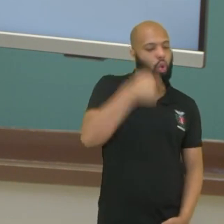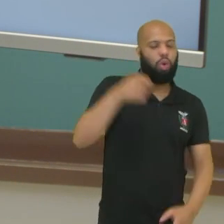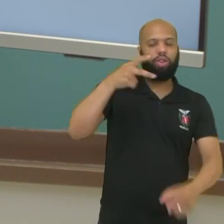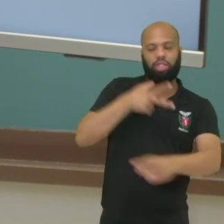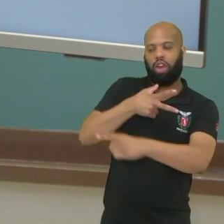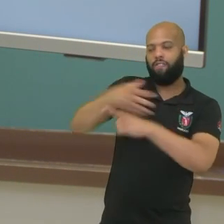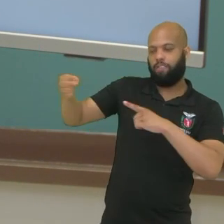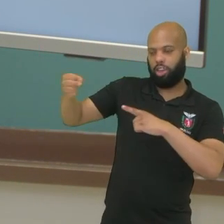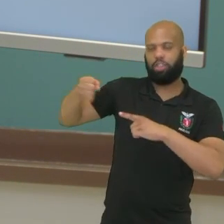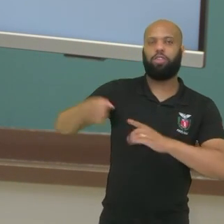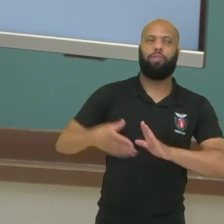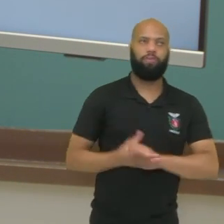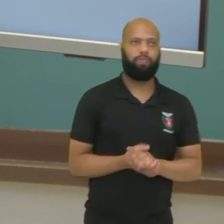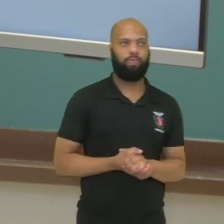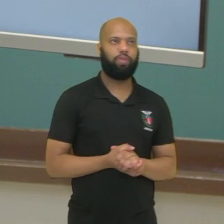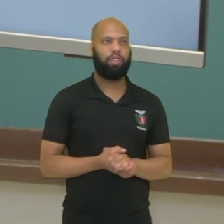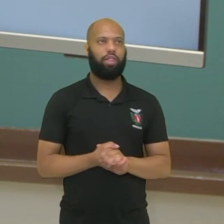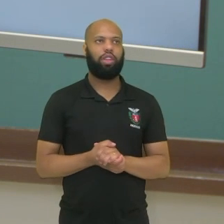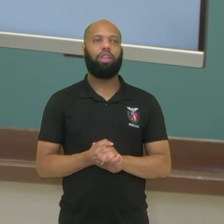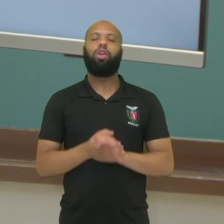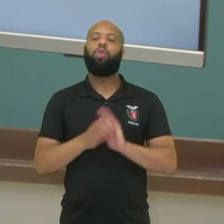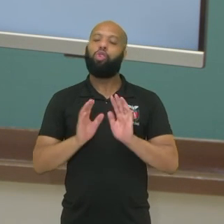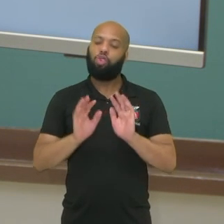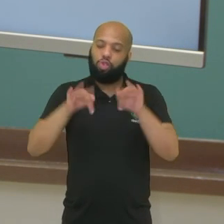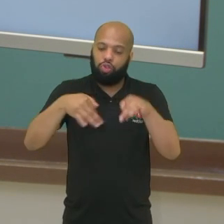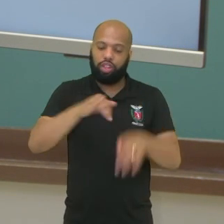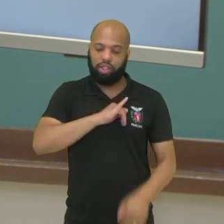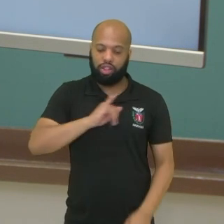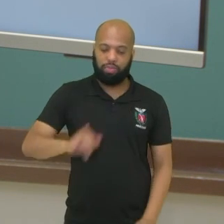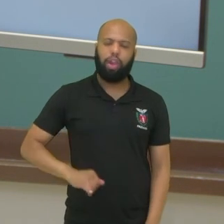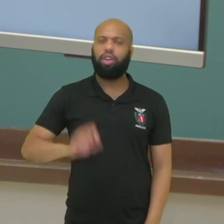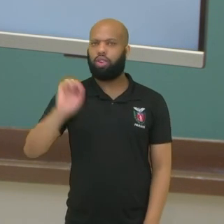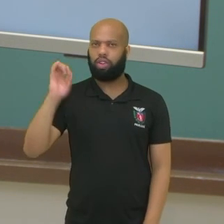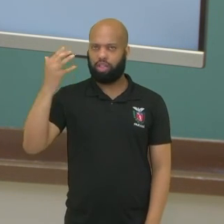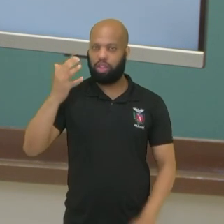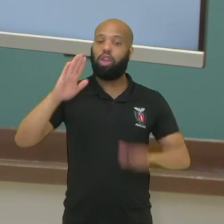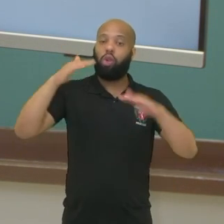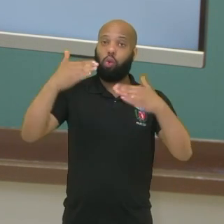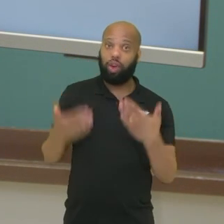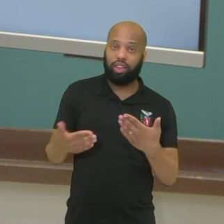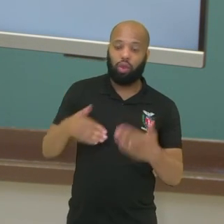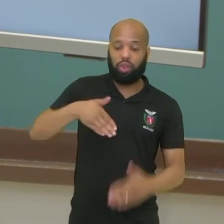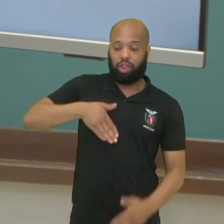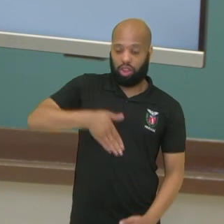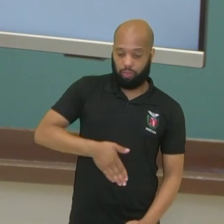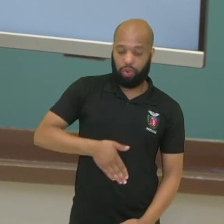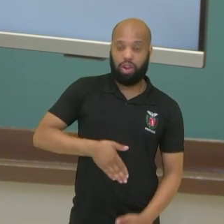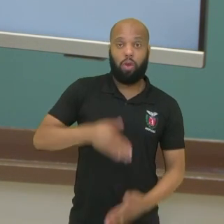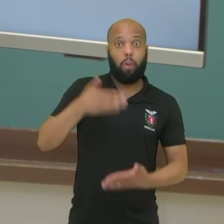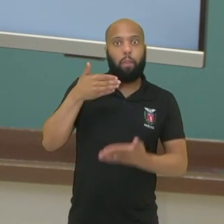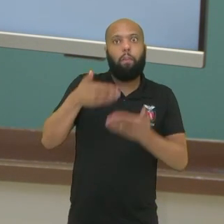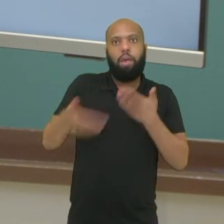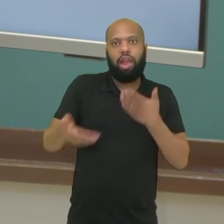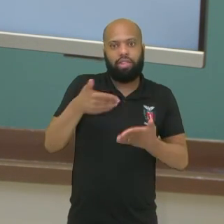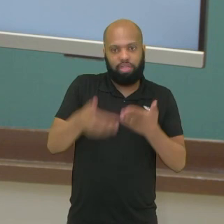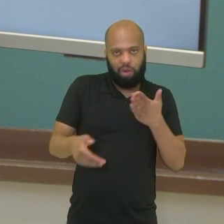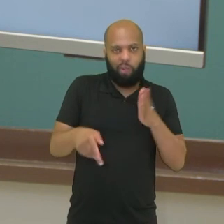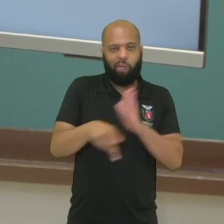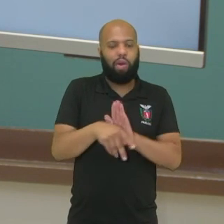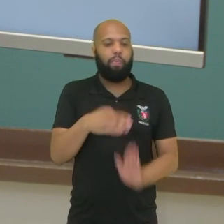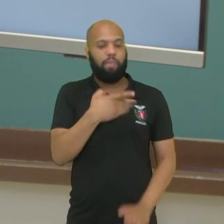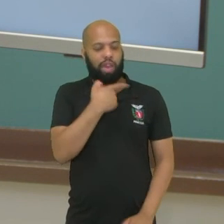Napoleão Bonaparte. Então aqui o fim do Império, né? Essa derrota de Napoleão Bonaparte para o exército